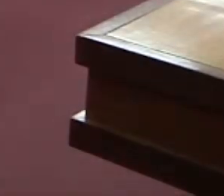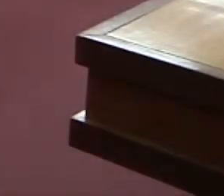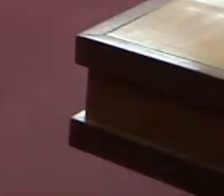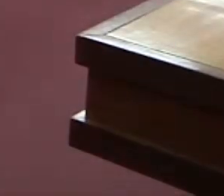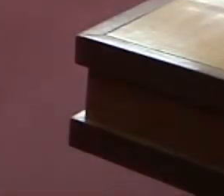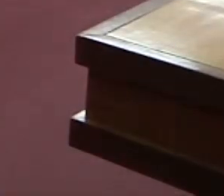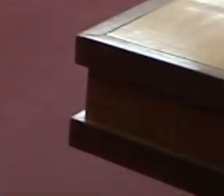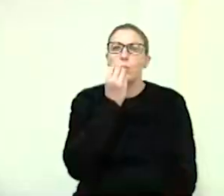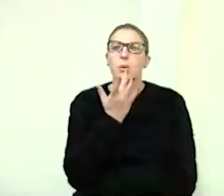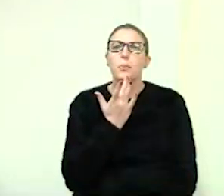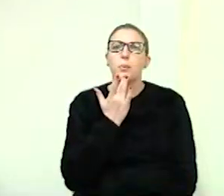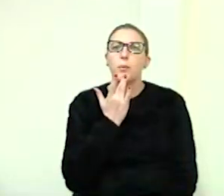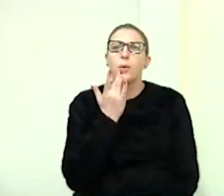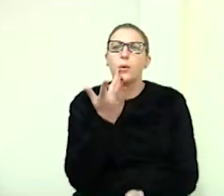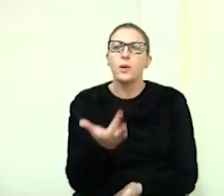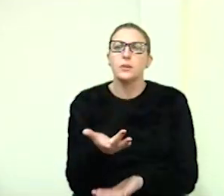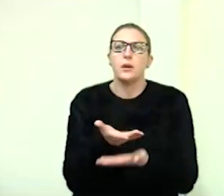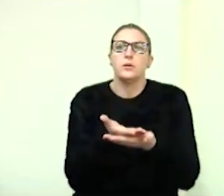Boa tarde a todos,